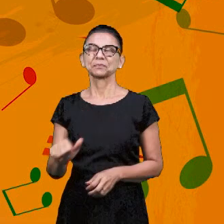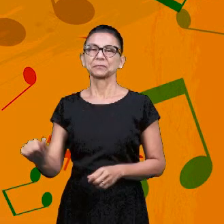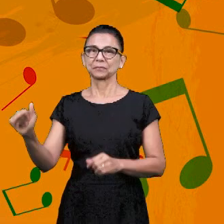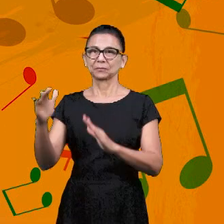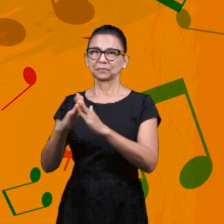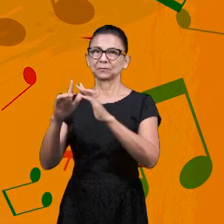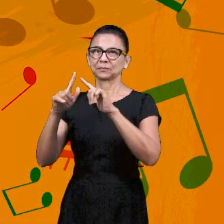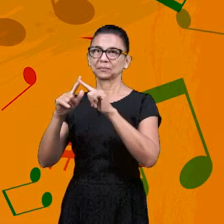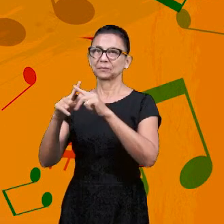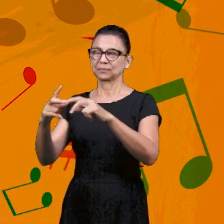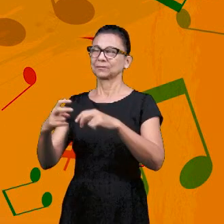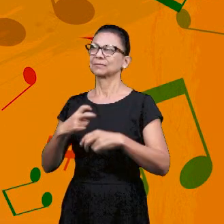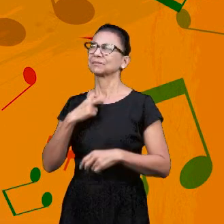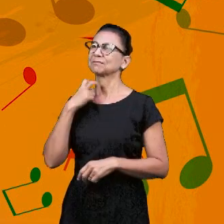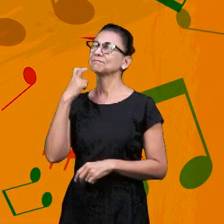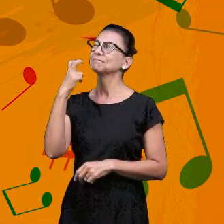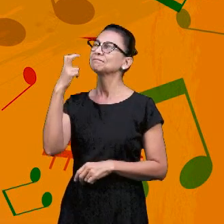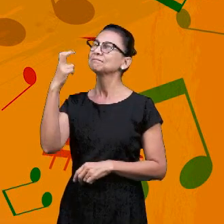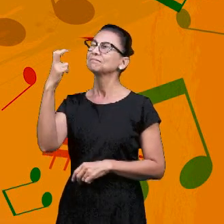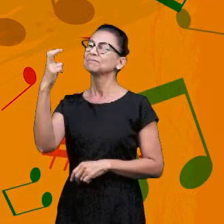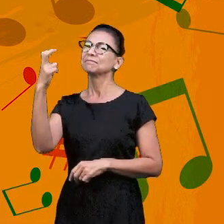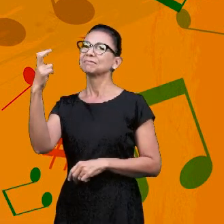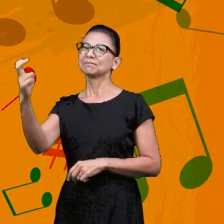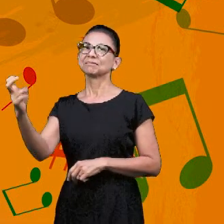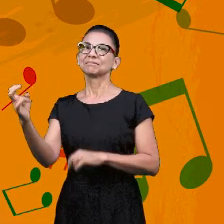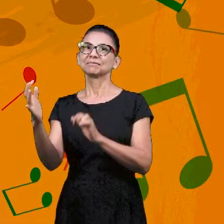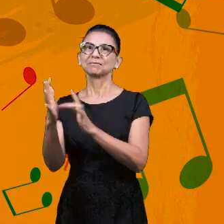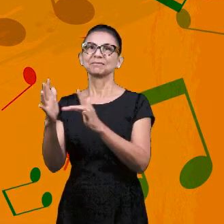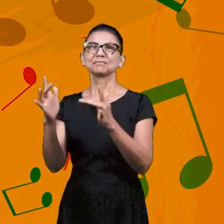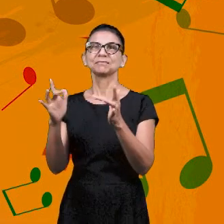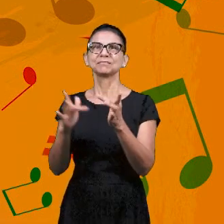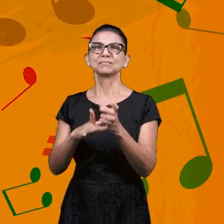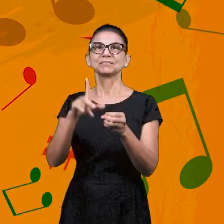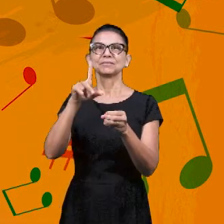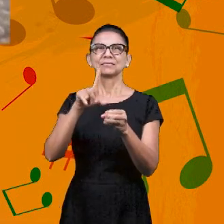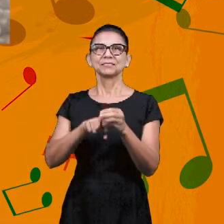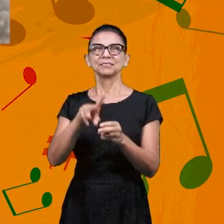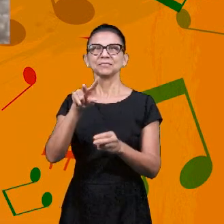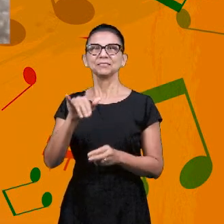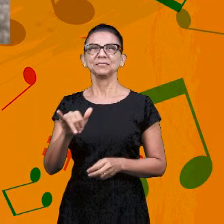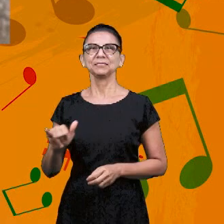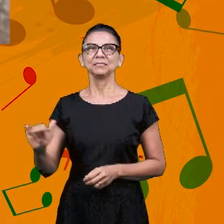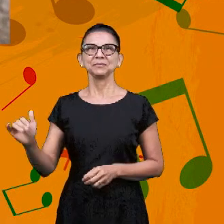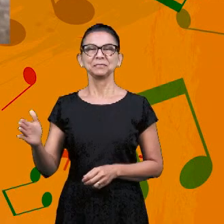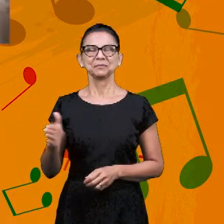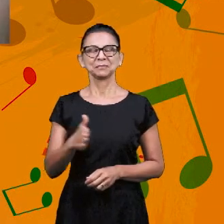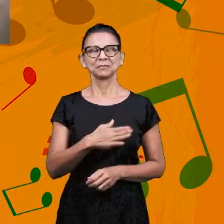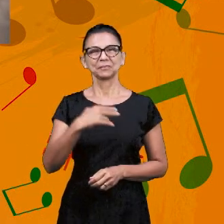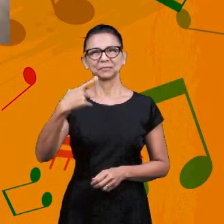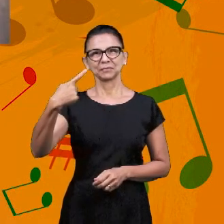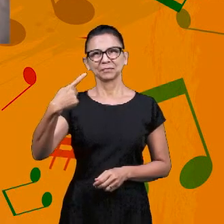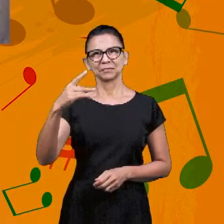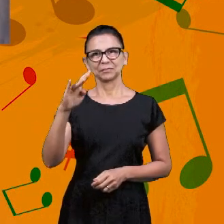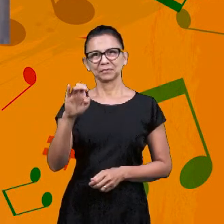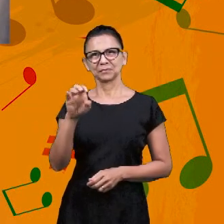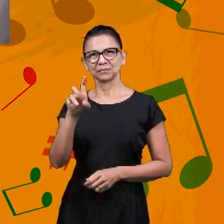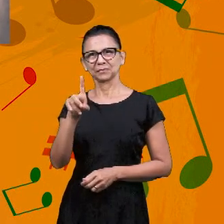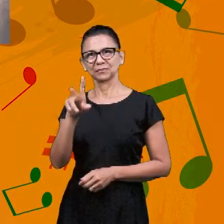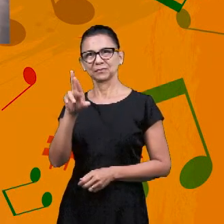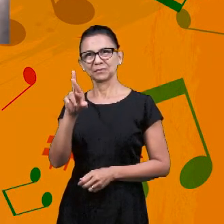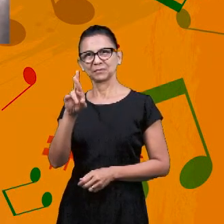da igreja. Jesus vai voltar. Emanuel de